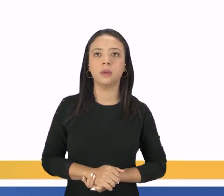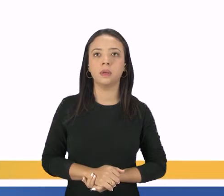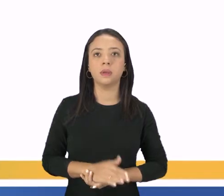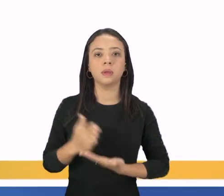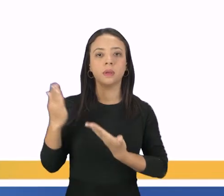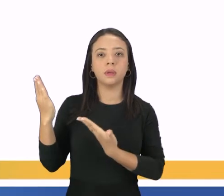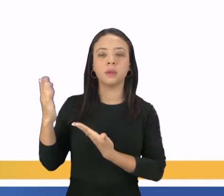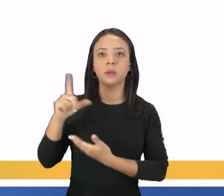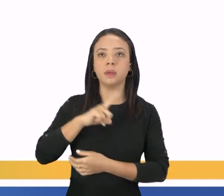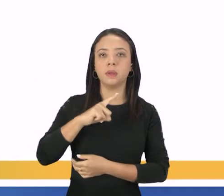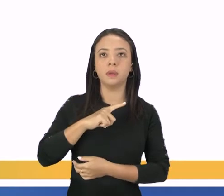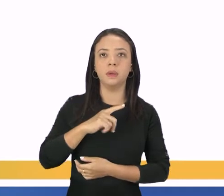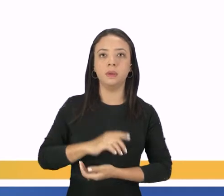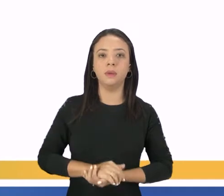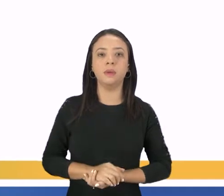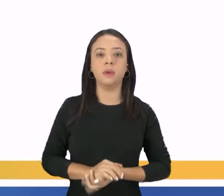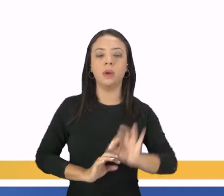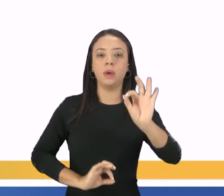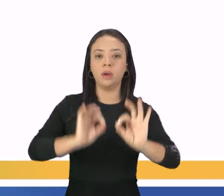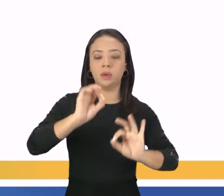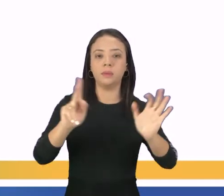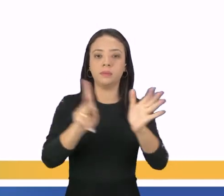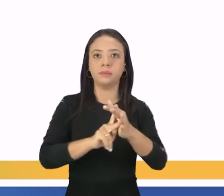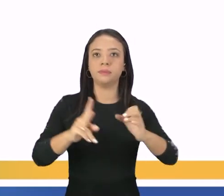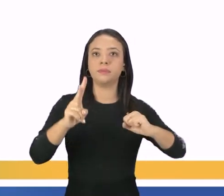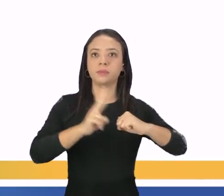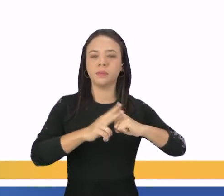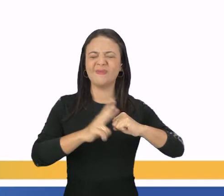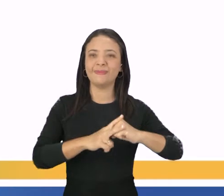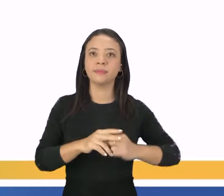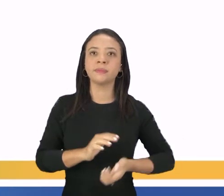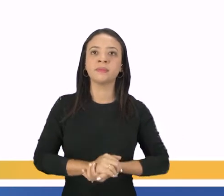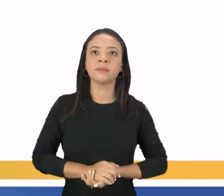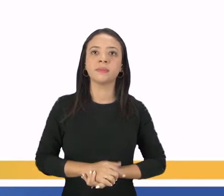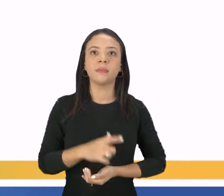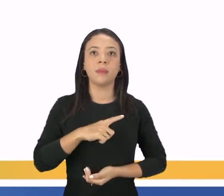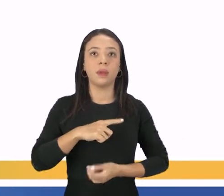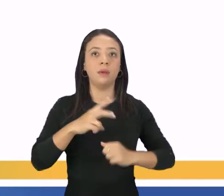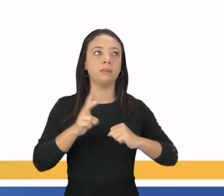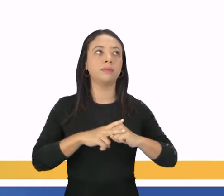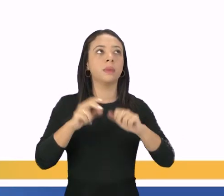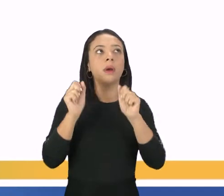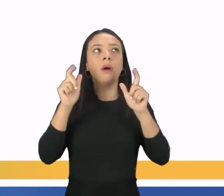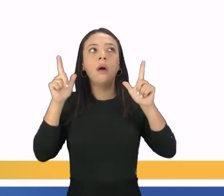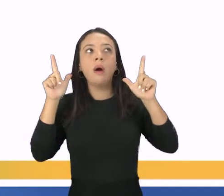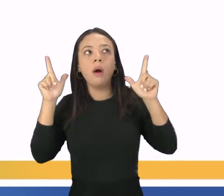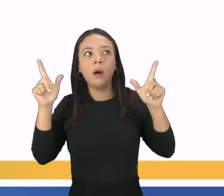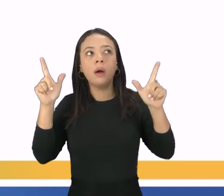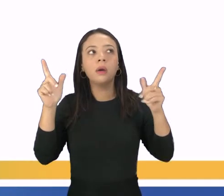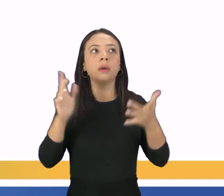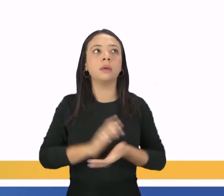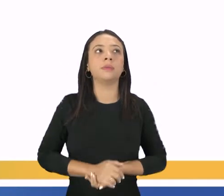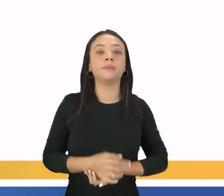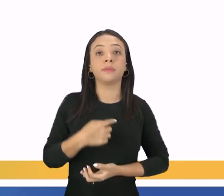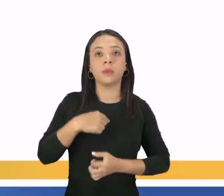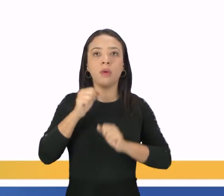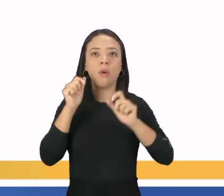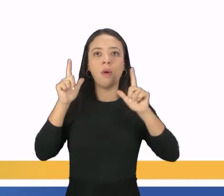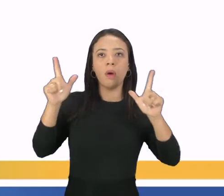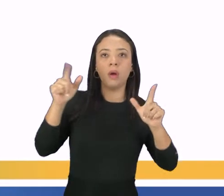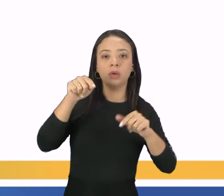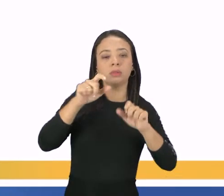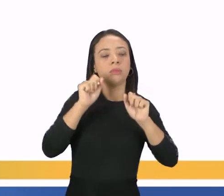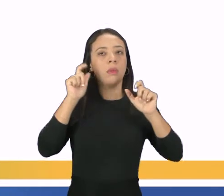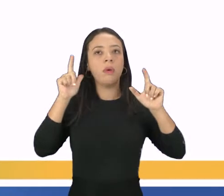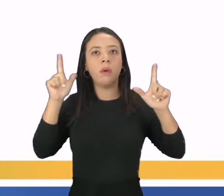E aí tá aí, né? A conjugação de um desses verbos. O verbo despertar, que é acordar. Me despierto, te despierta, se despierta,